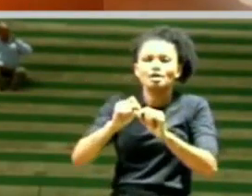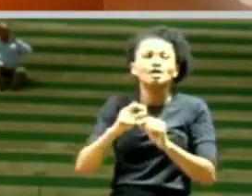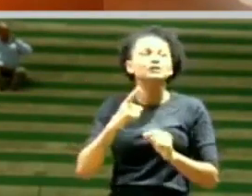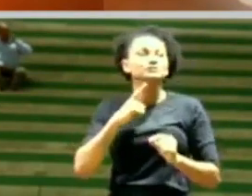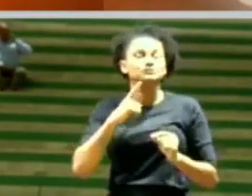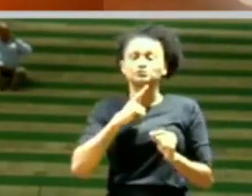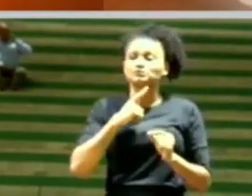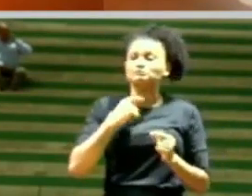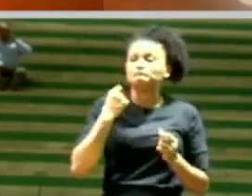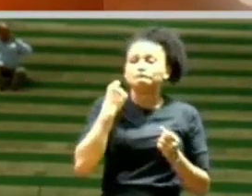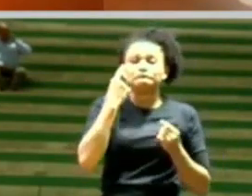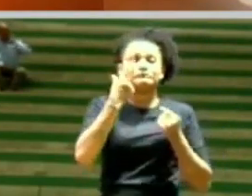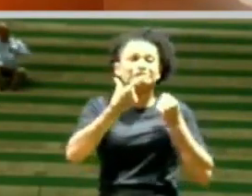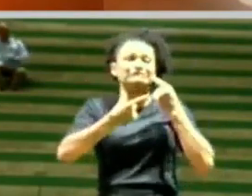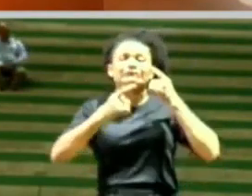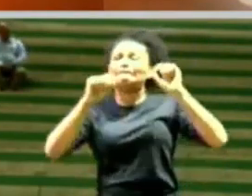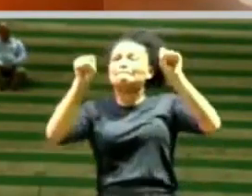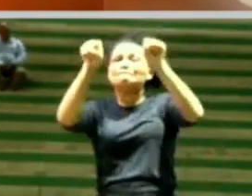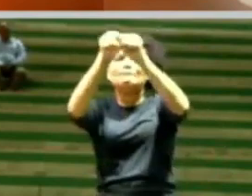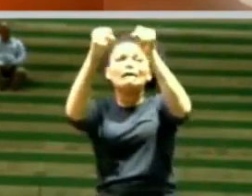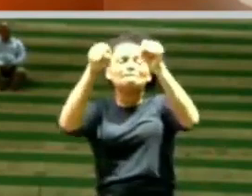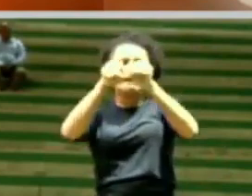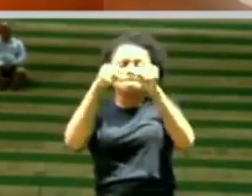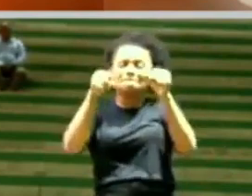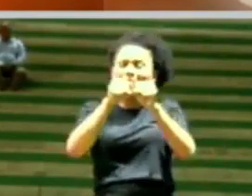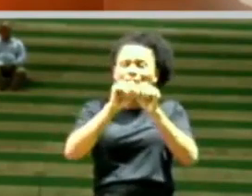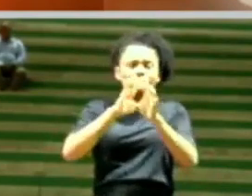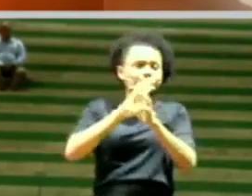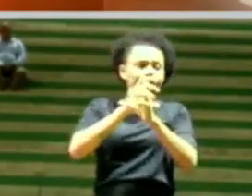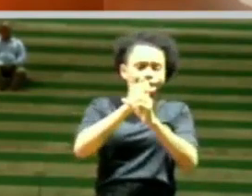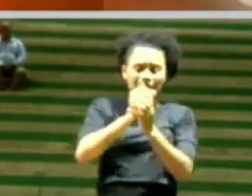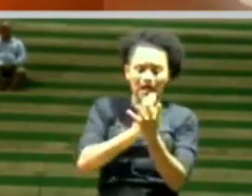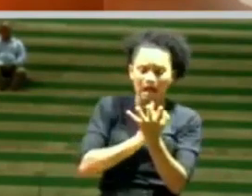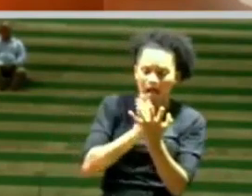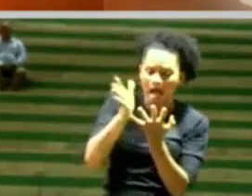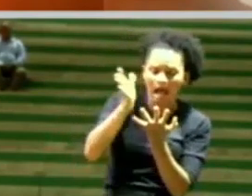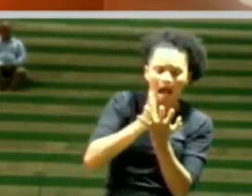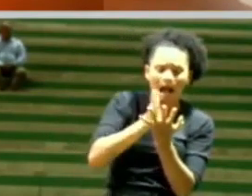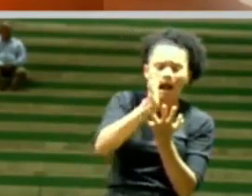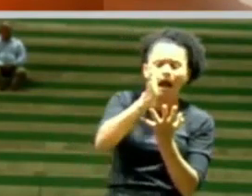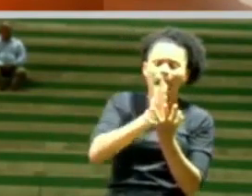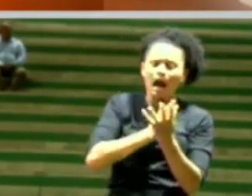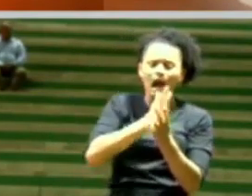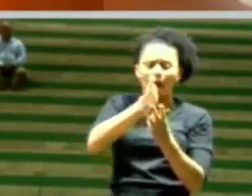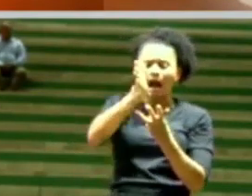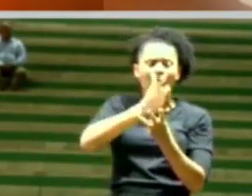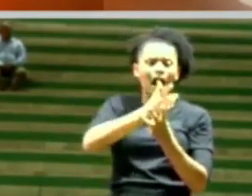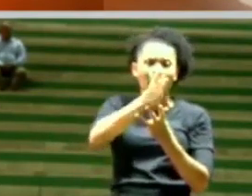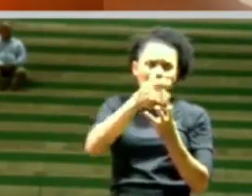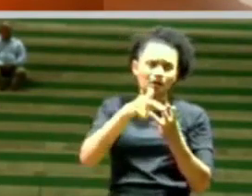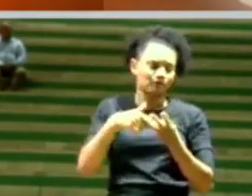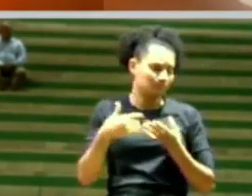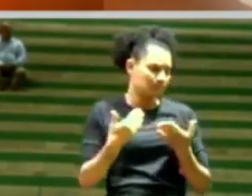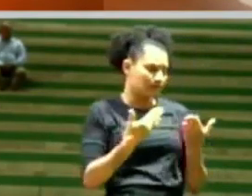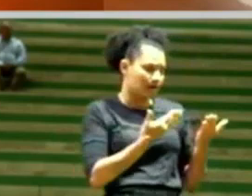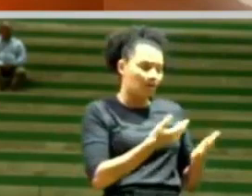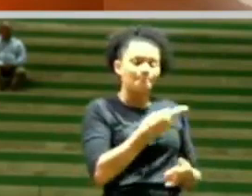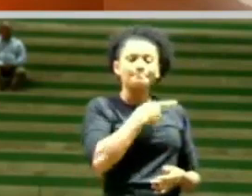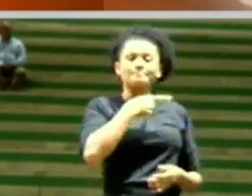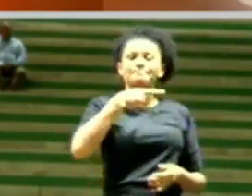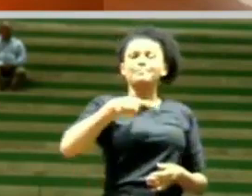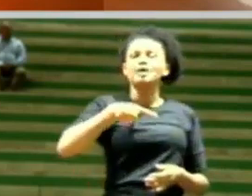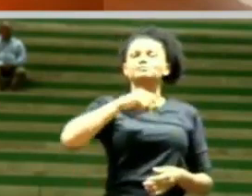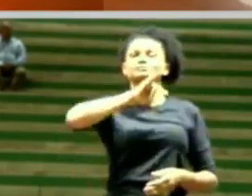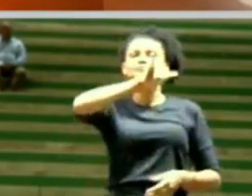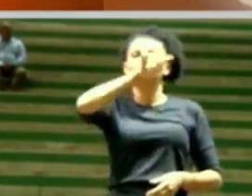aparece em tempos de crise, em pelo menos três áreas. Com respeito, eu me dirijo ao pastor Jairo.